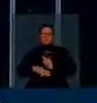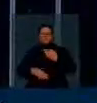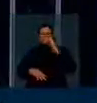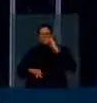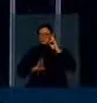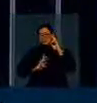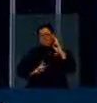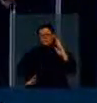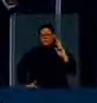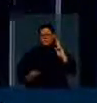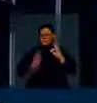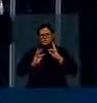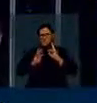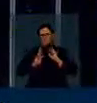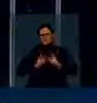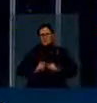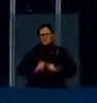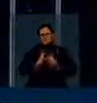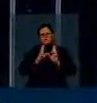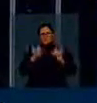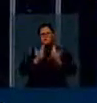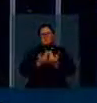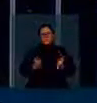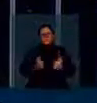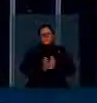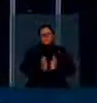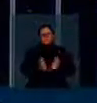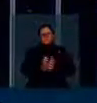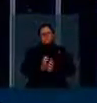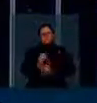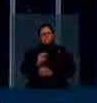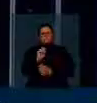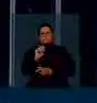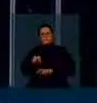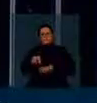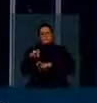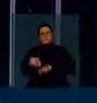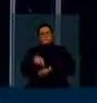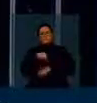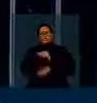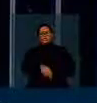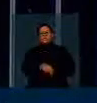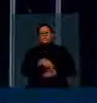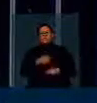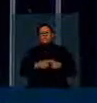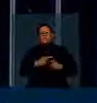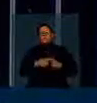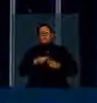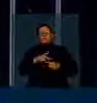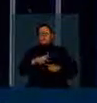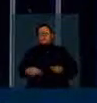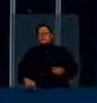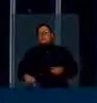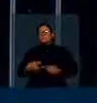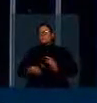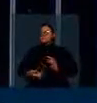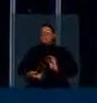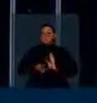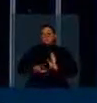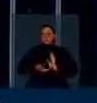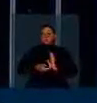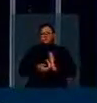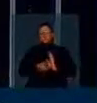todas as reuniões que a Frente Parlamentar aqui de Agricultura, que todos os deputados têm feito, junto ao presidente daqui da casa, Henrique Eduardo